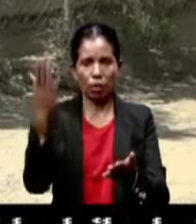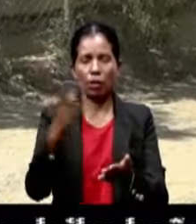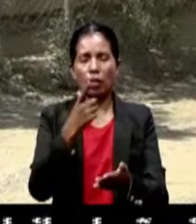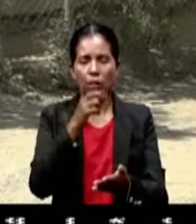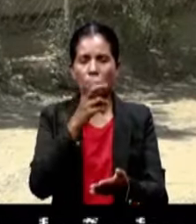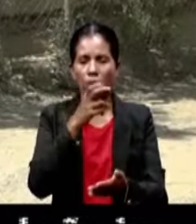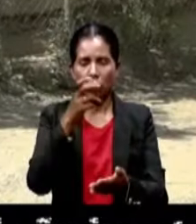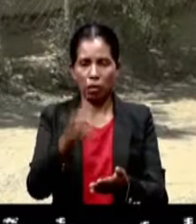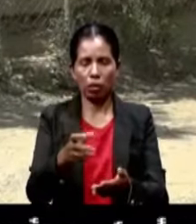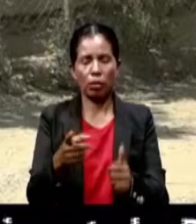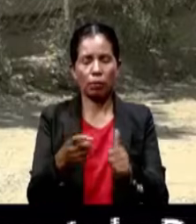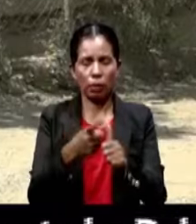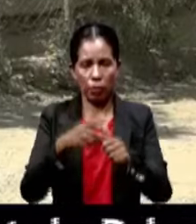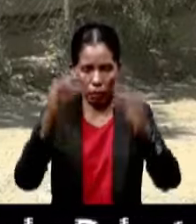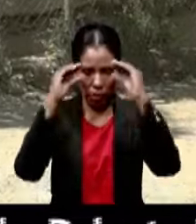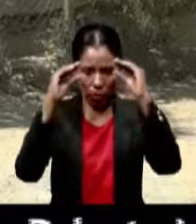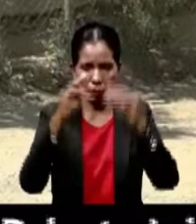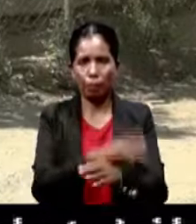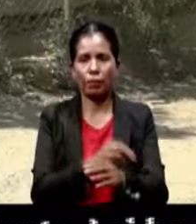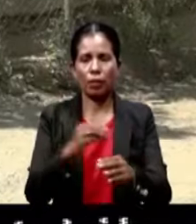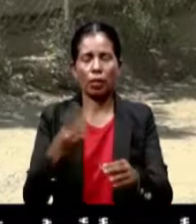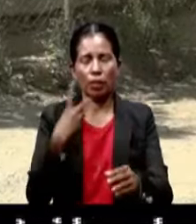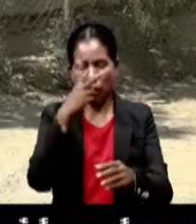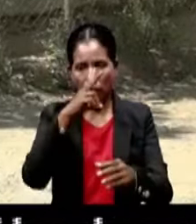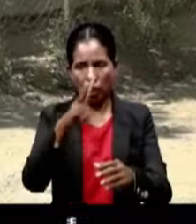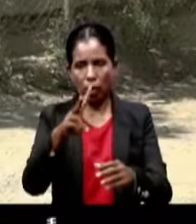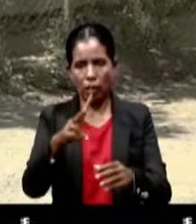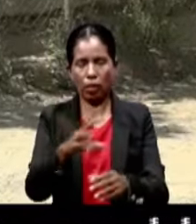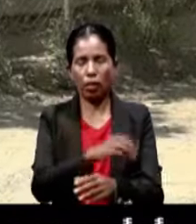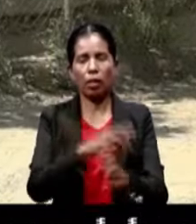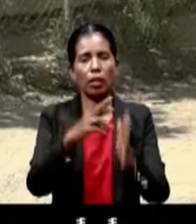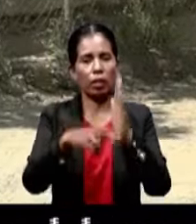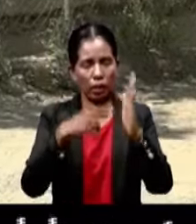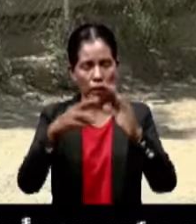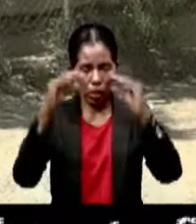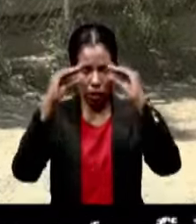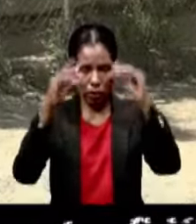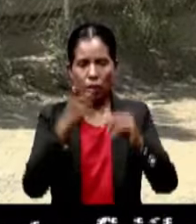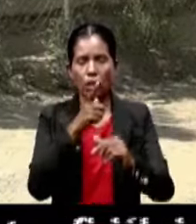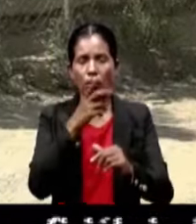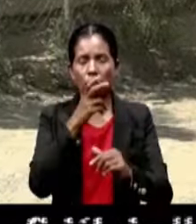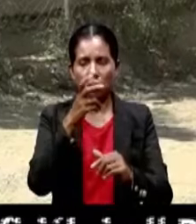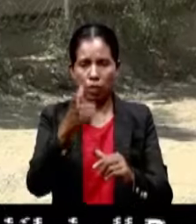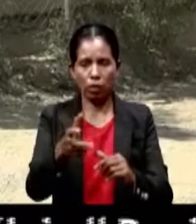portuguesa minha e o primeiro ciclo. Tu irmãe? E ta acompanha metodologia hanor em língua portuguesa